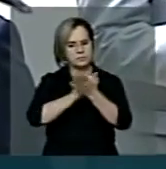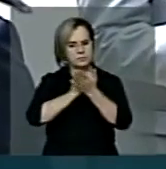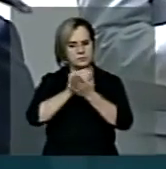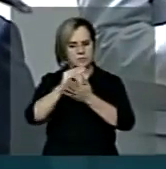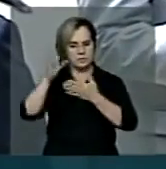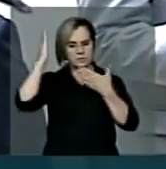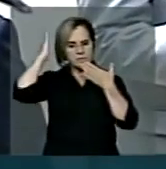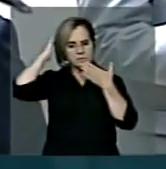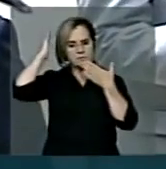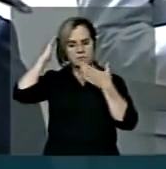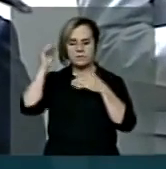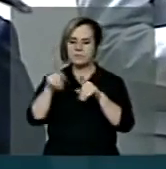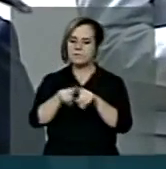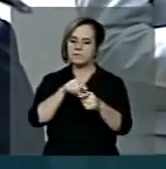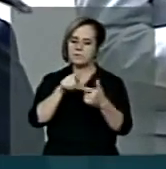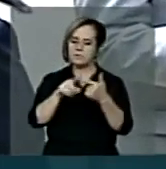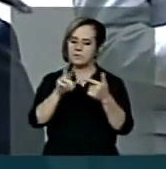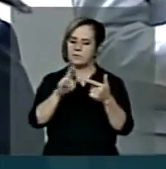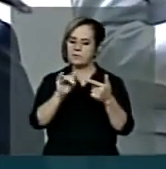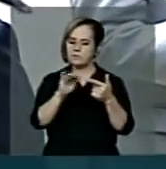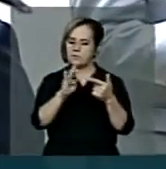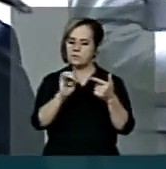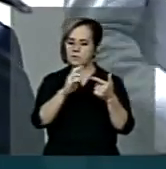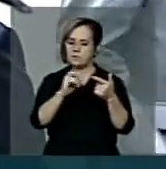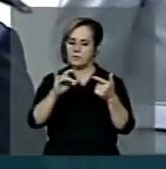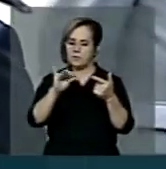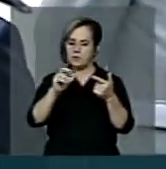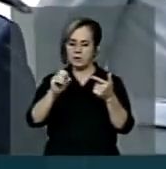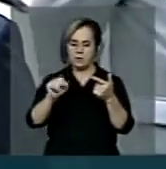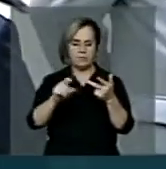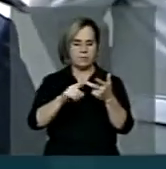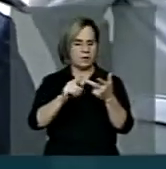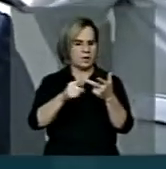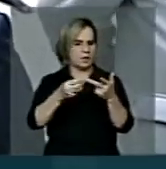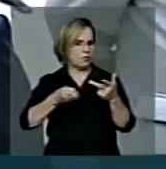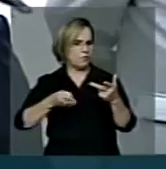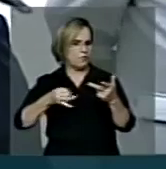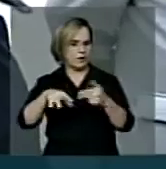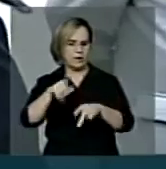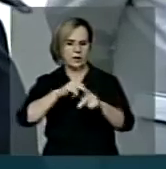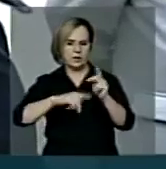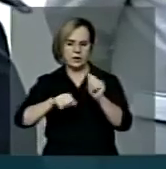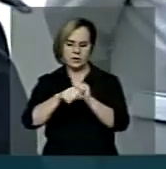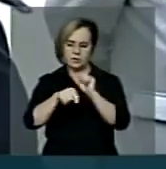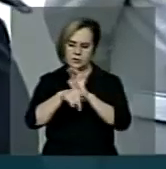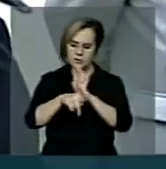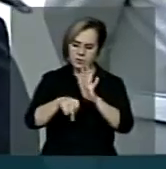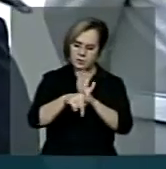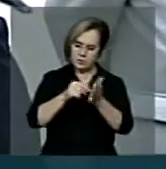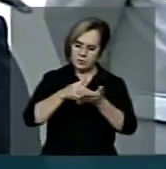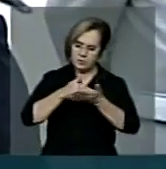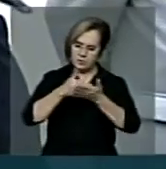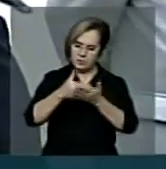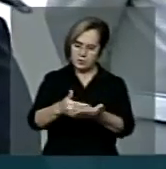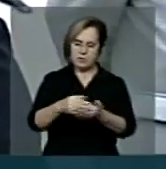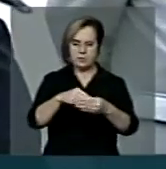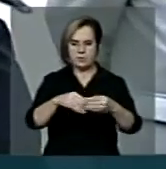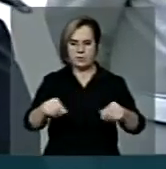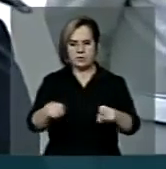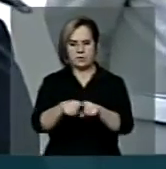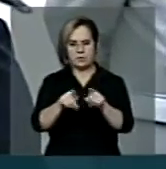os ribeirinhos. A senhora articulou, eu lembro, desde o seu primeiro discurso, com o Ministério da Saúde, com o Governo do